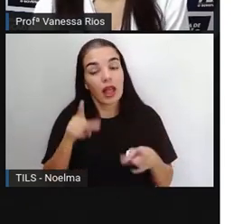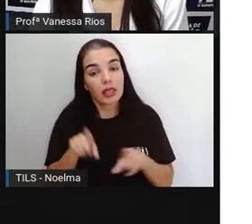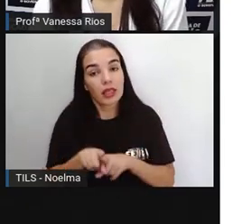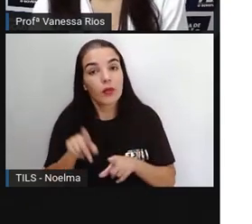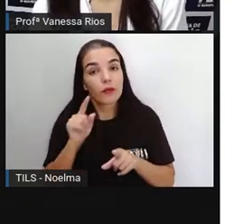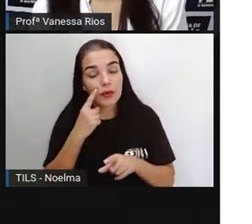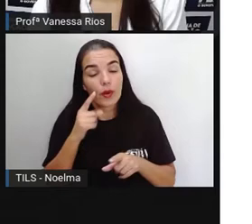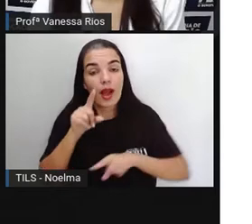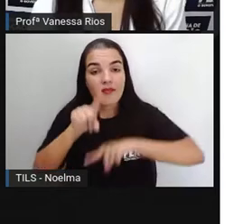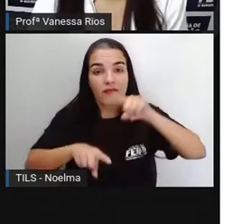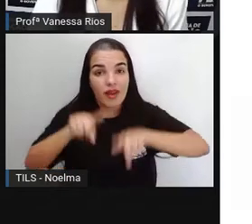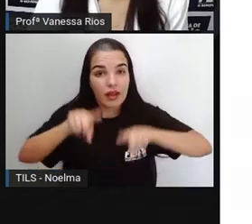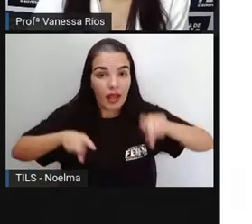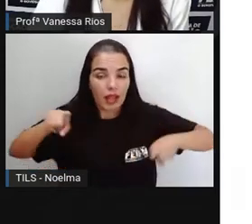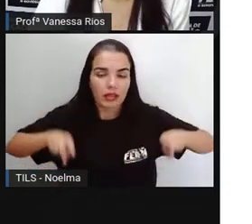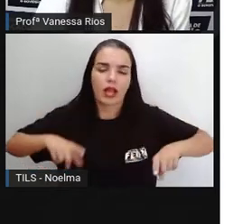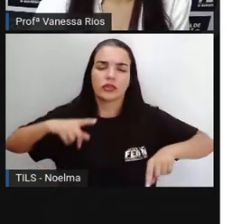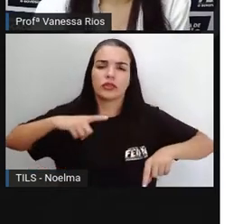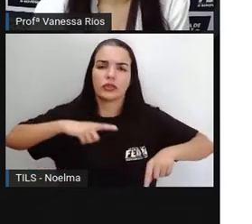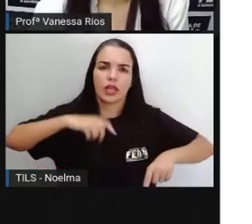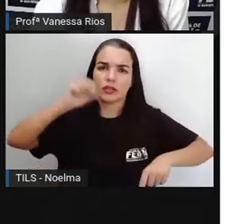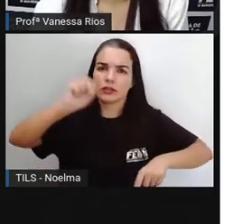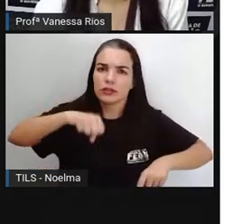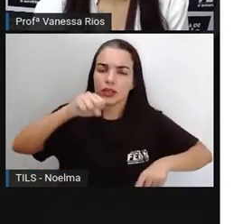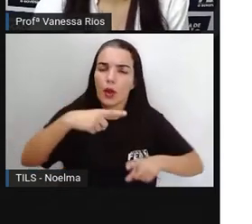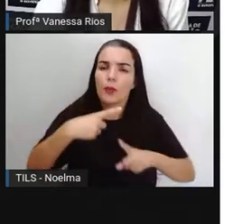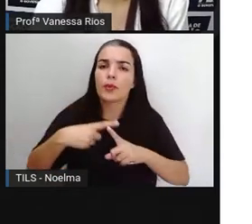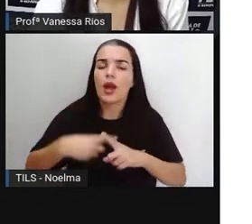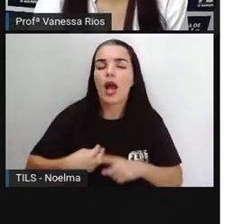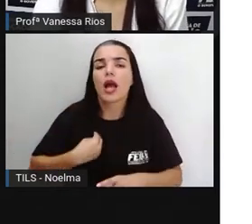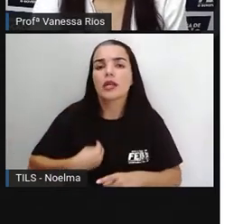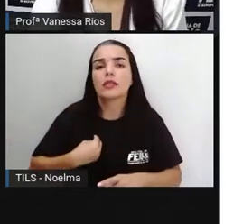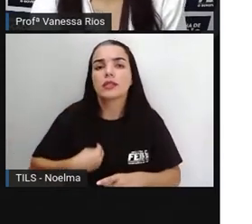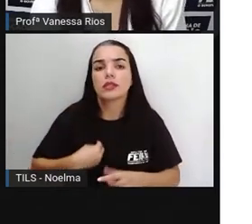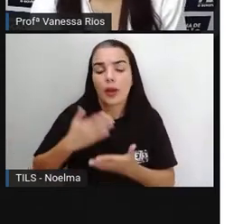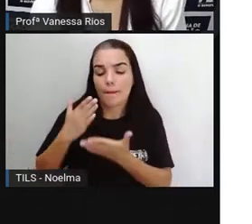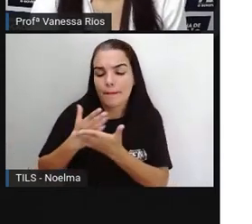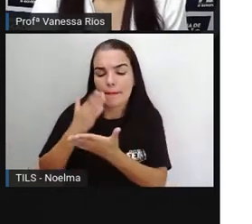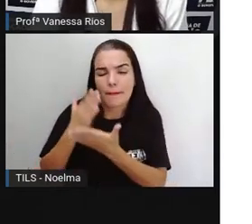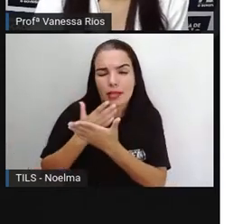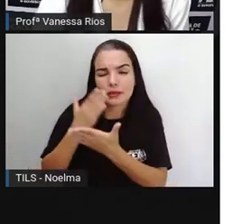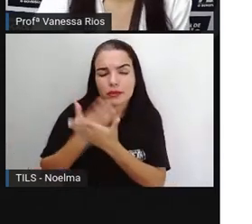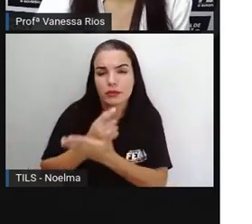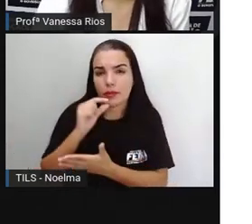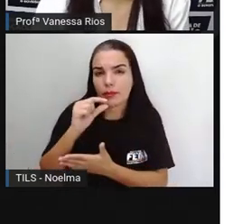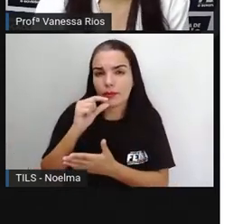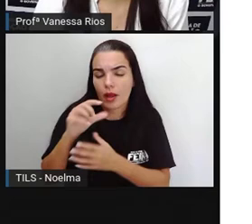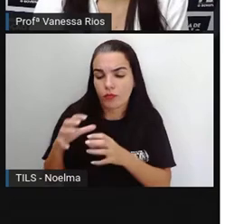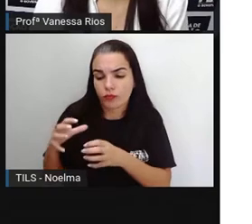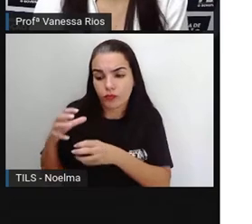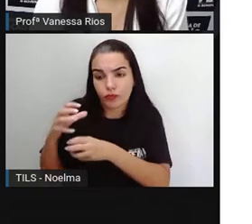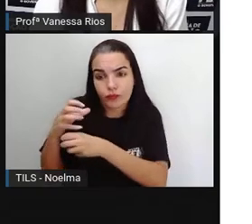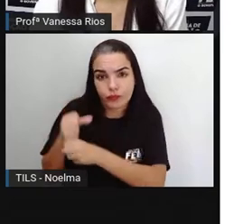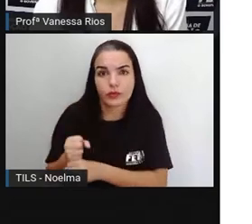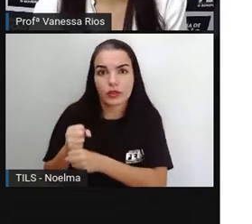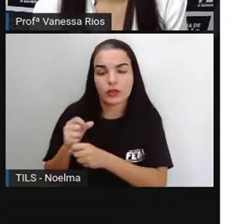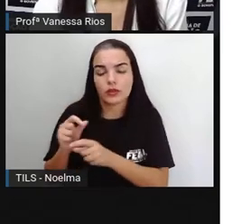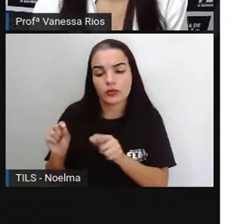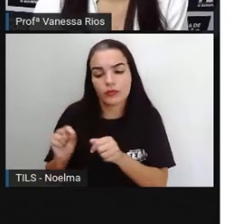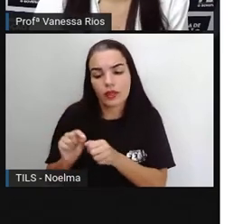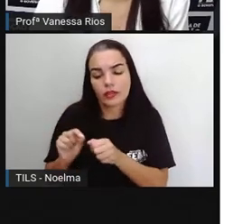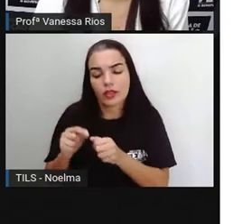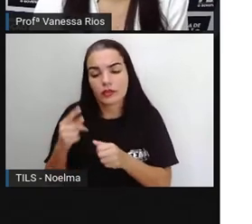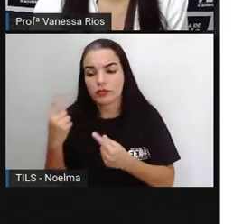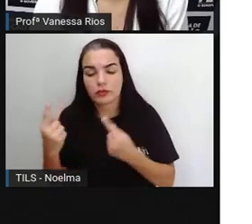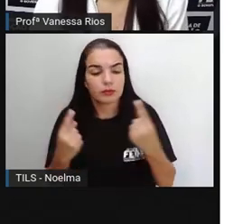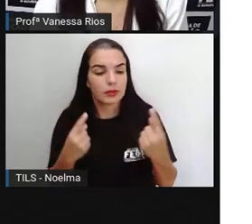essa variedade, ela só é permitida porque existem aí partículas que formam esses materiais